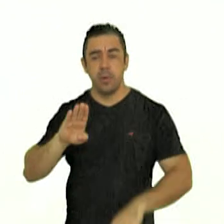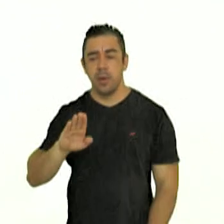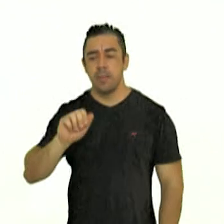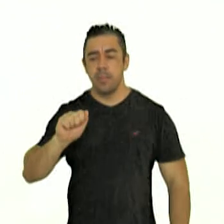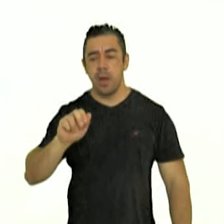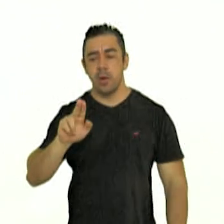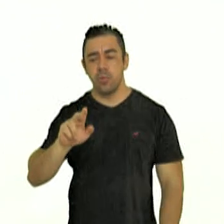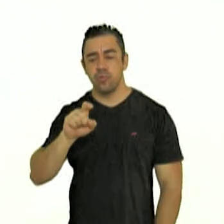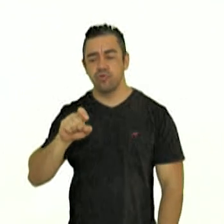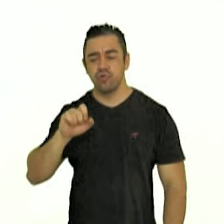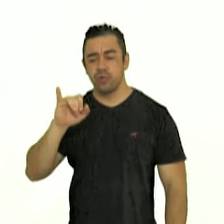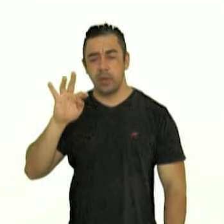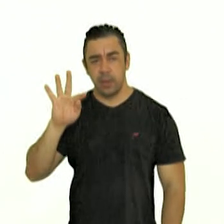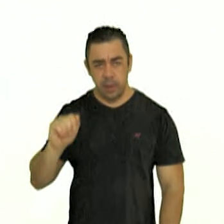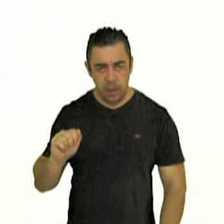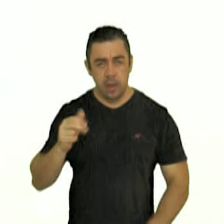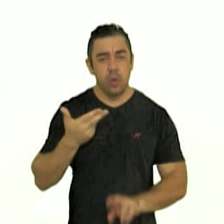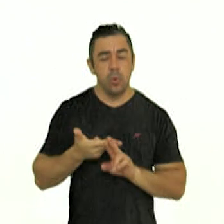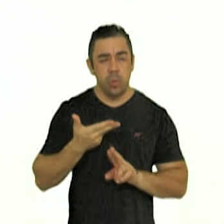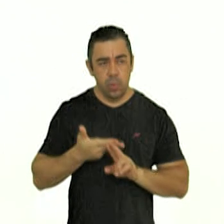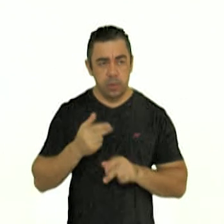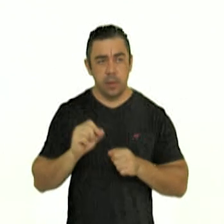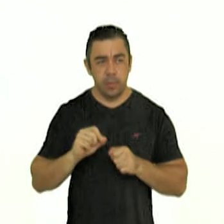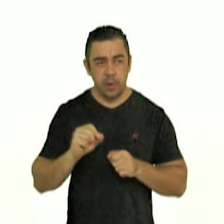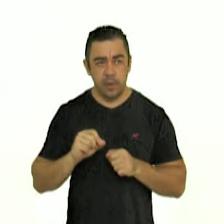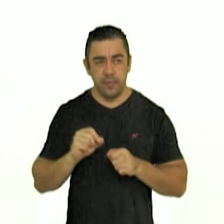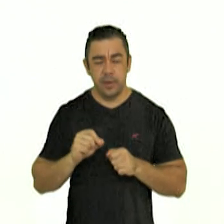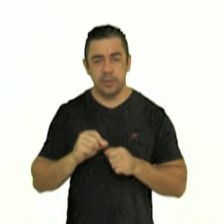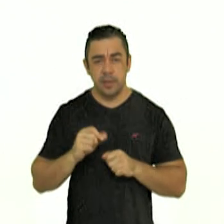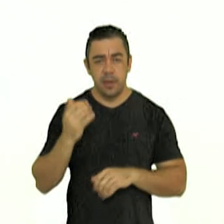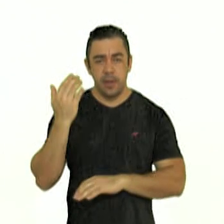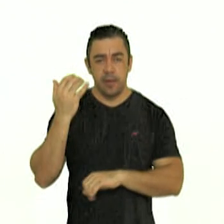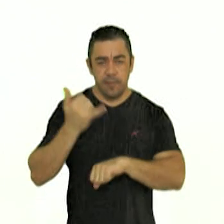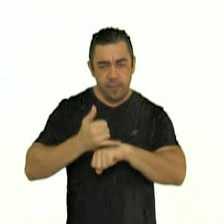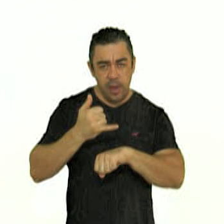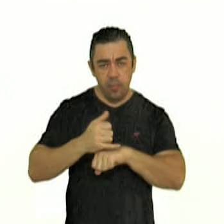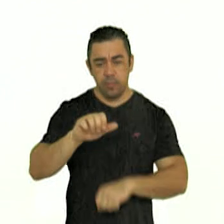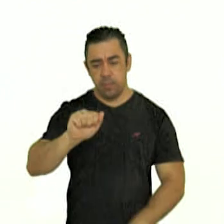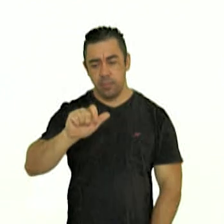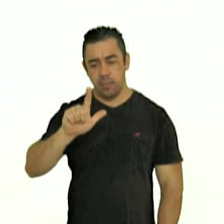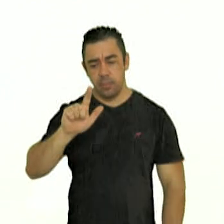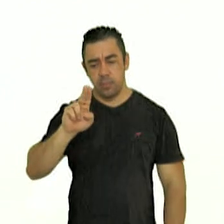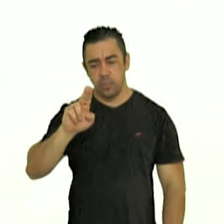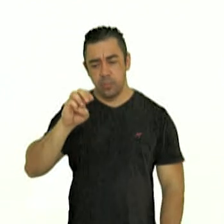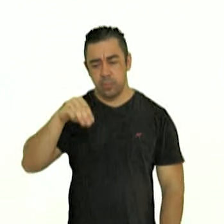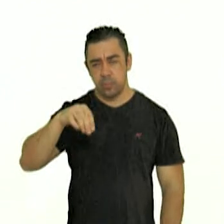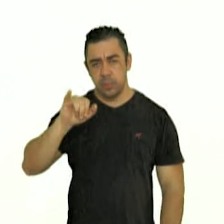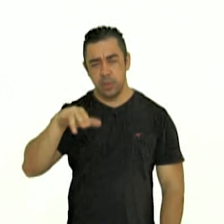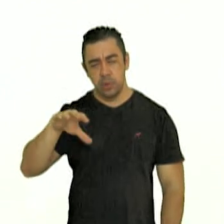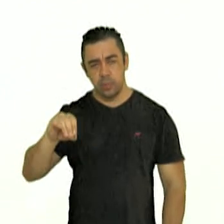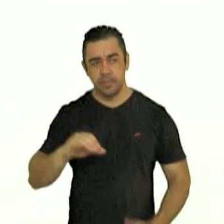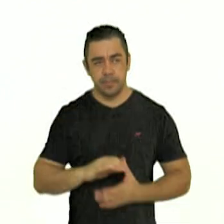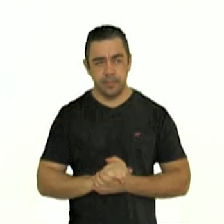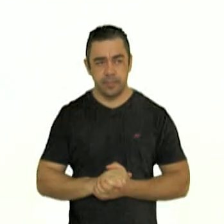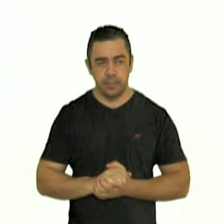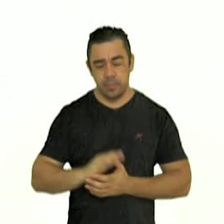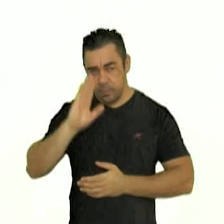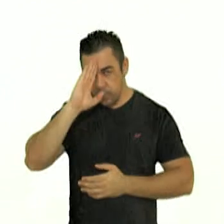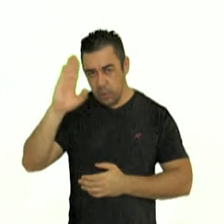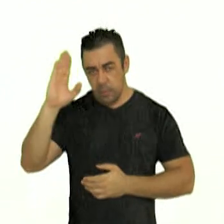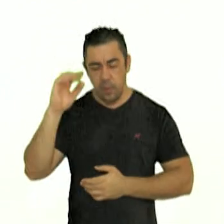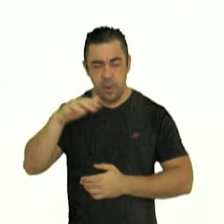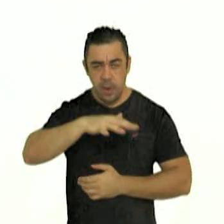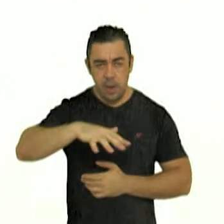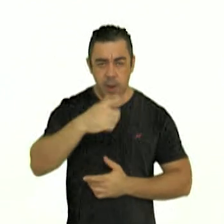planeta, que é usada na produção do alumínio. O destaque aí do econômico